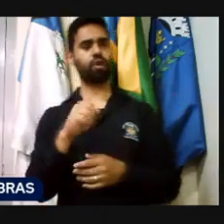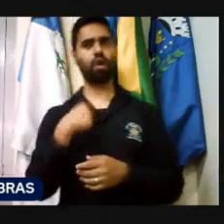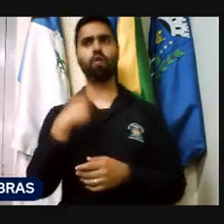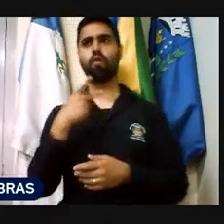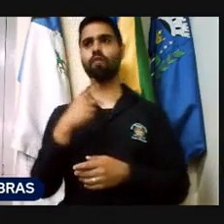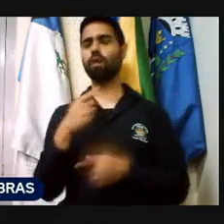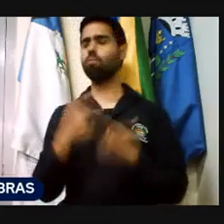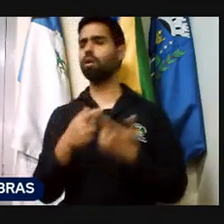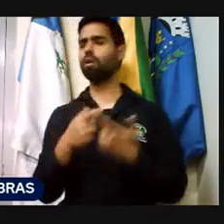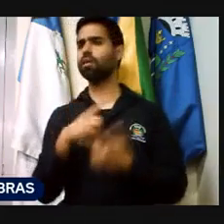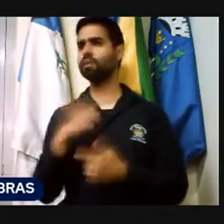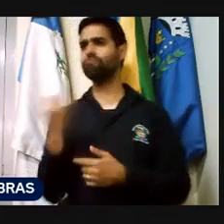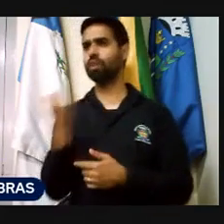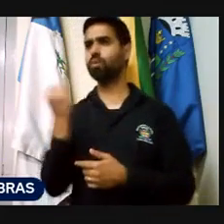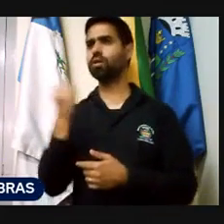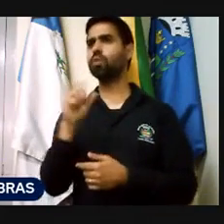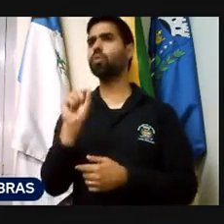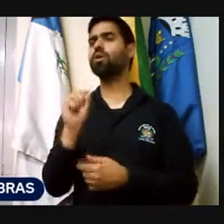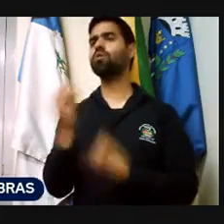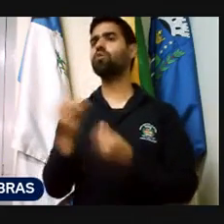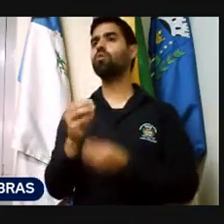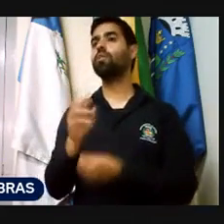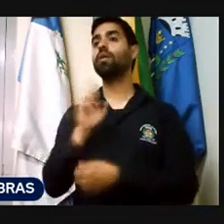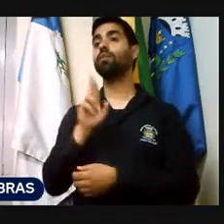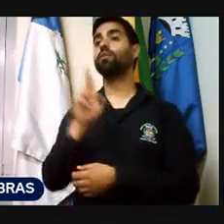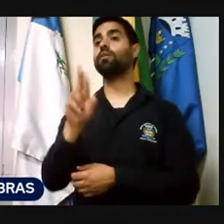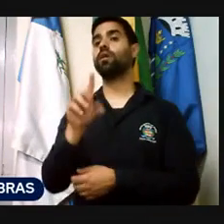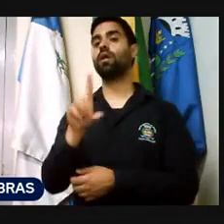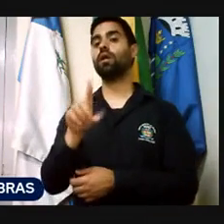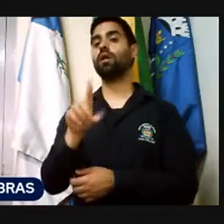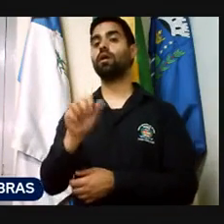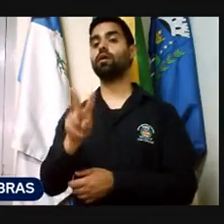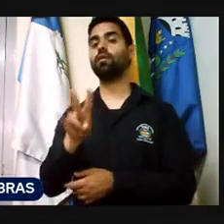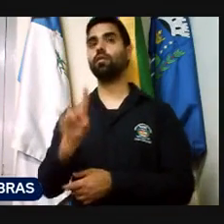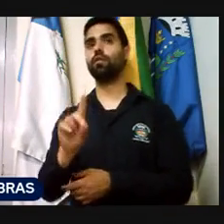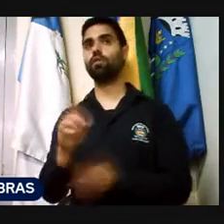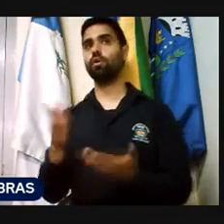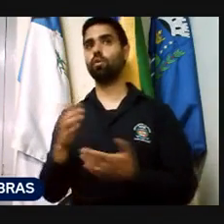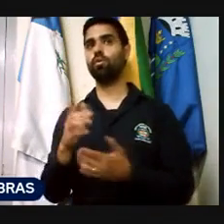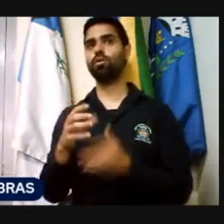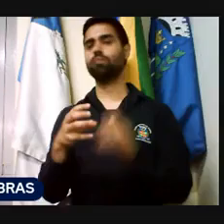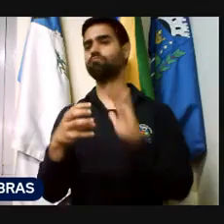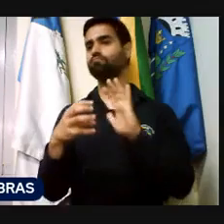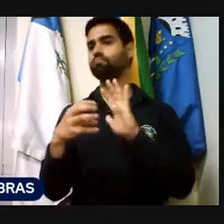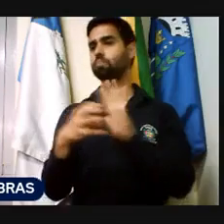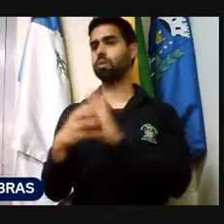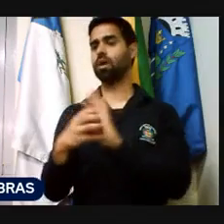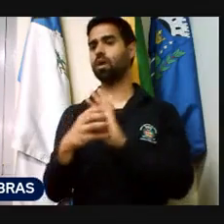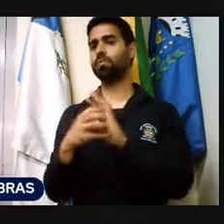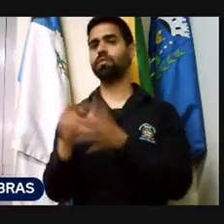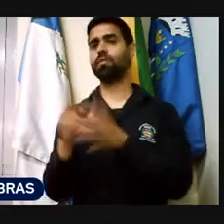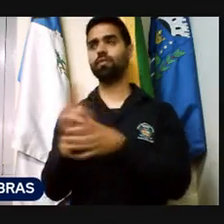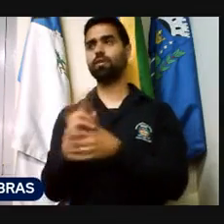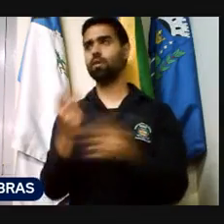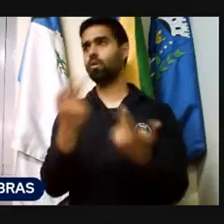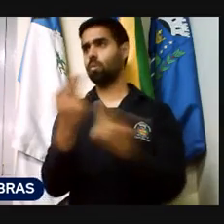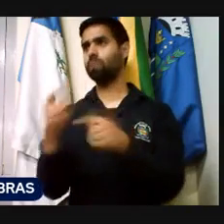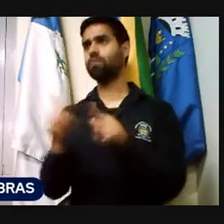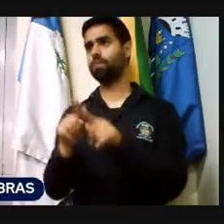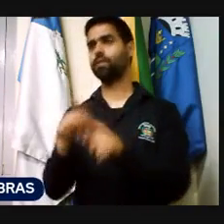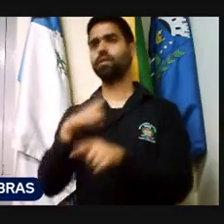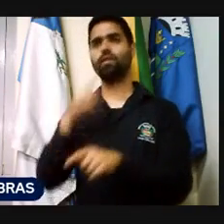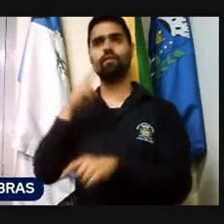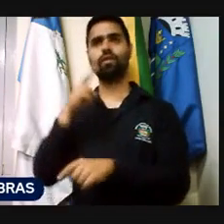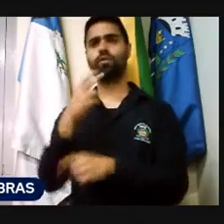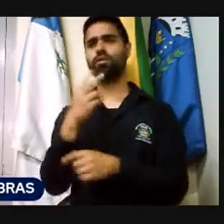da importância do que o Deus é no quadro de vereadores da Câmara Municipal de Valença, assim como outros. Nós temos vereadores de